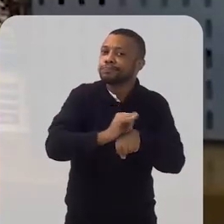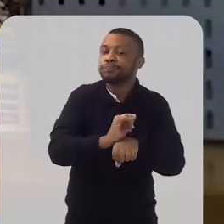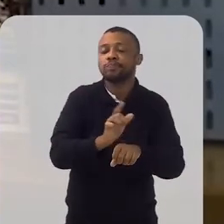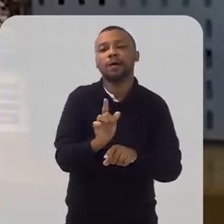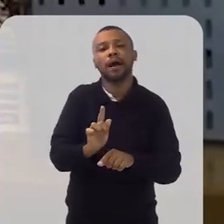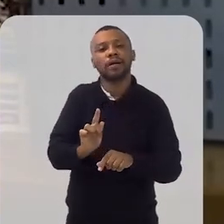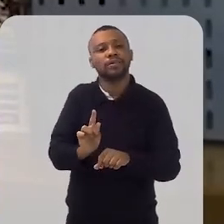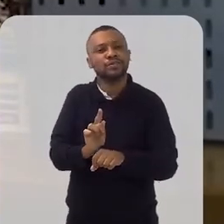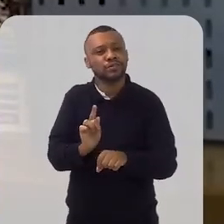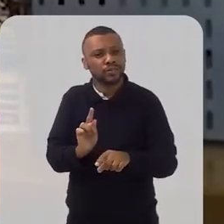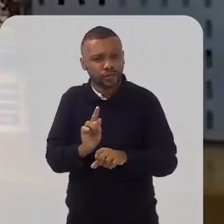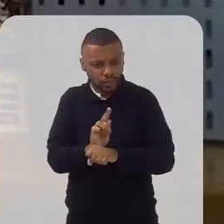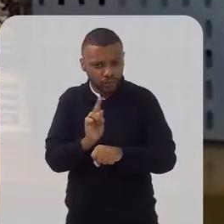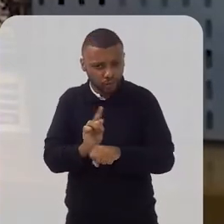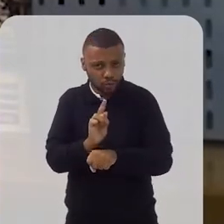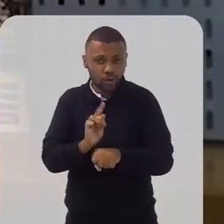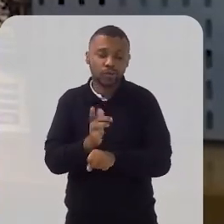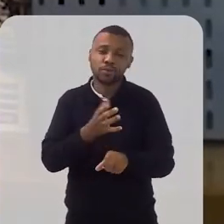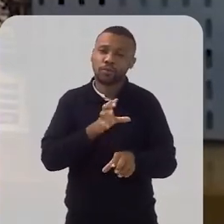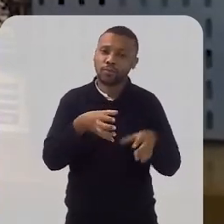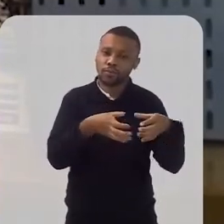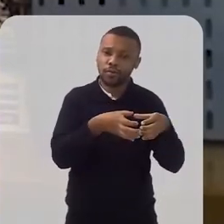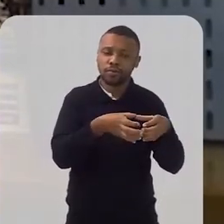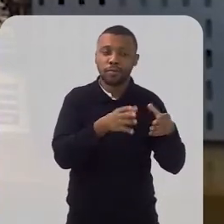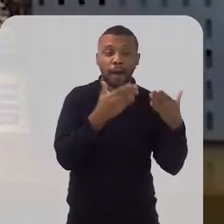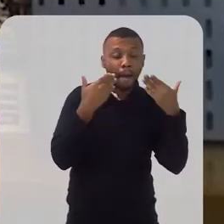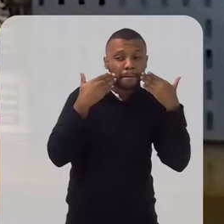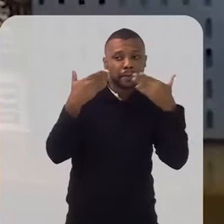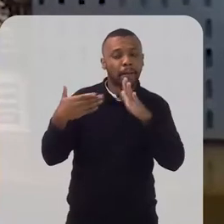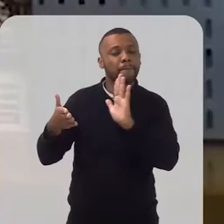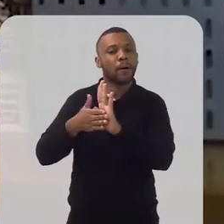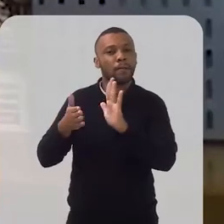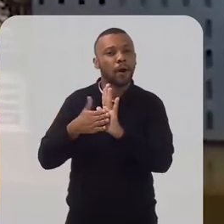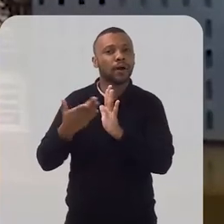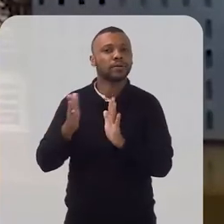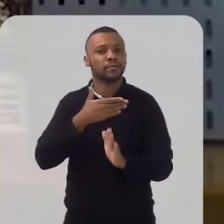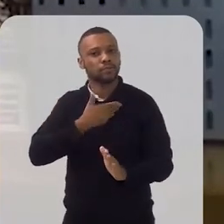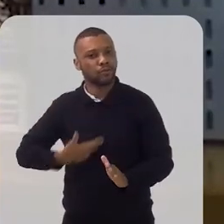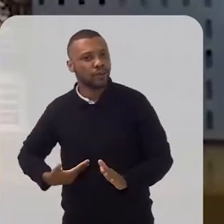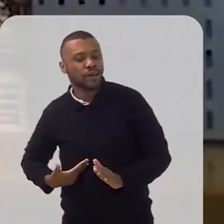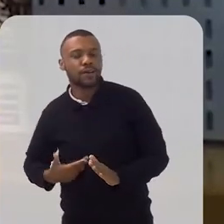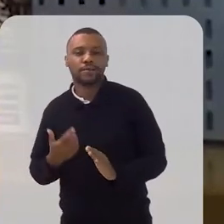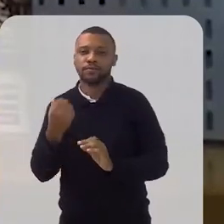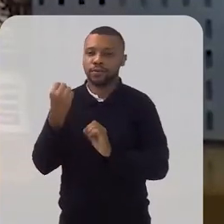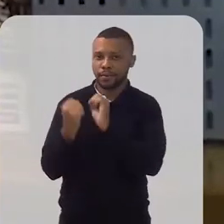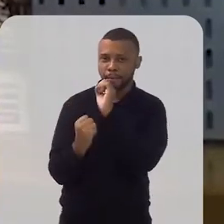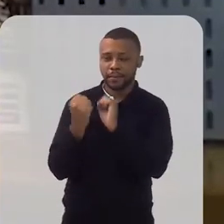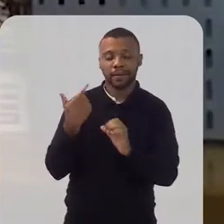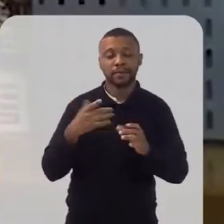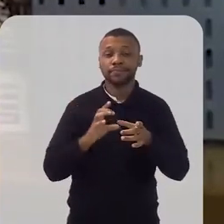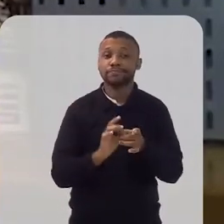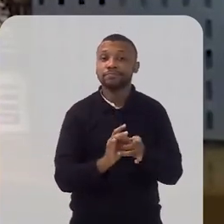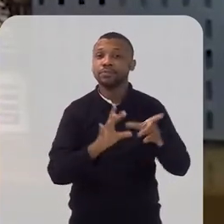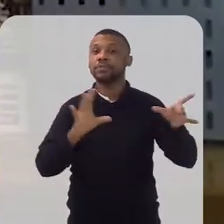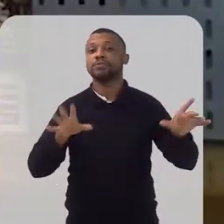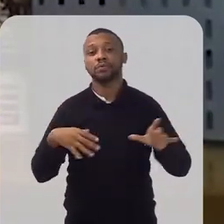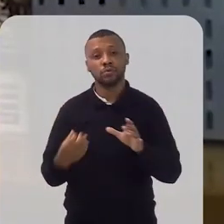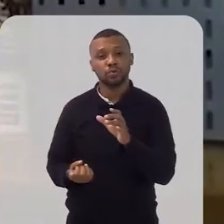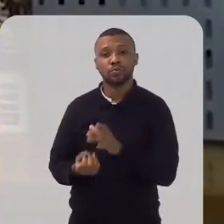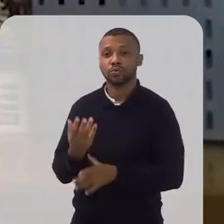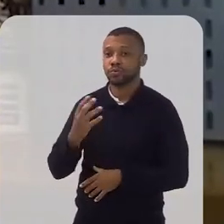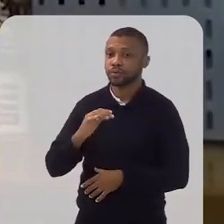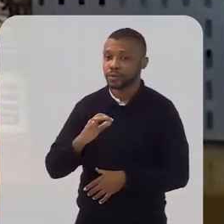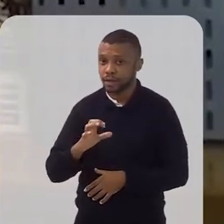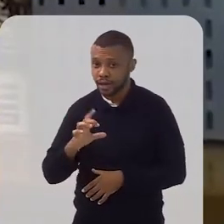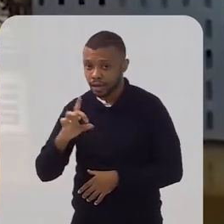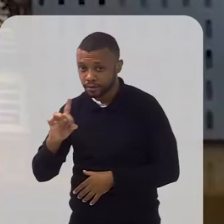comunitários para que eles pudessem apresentar propostas para o poder público, apresentar propostas para empresas de uma forma muito autônoma. Daí surge o